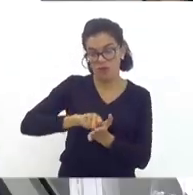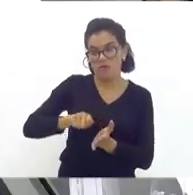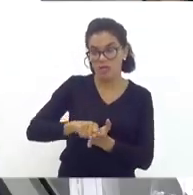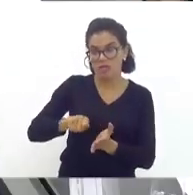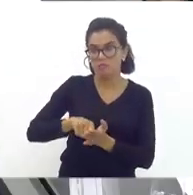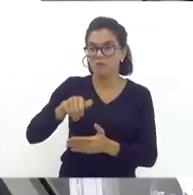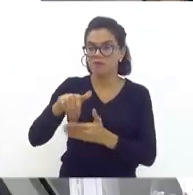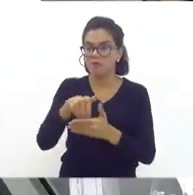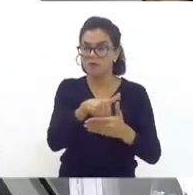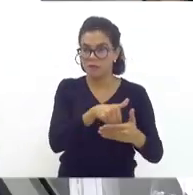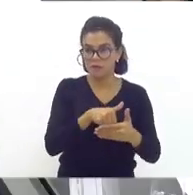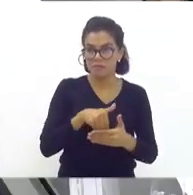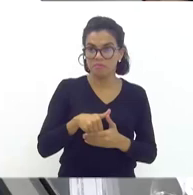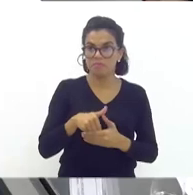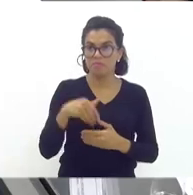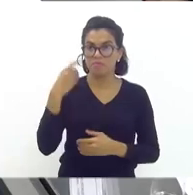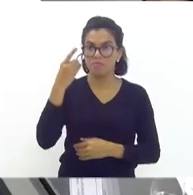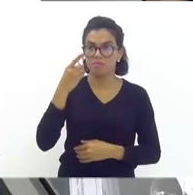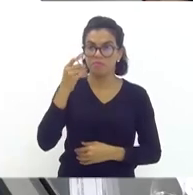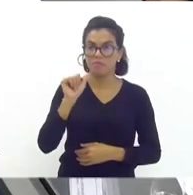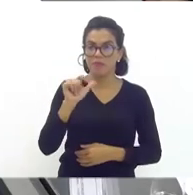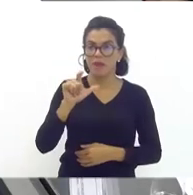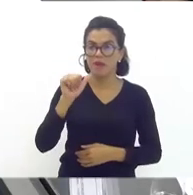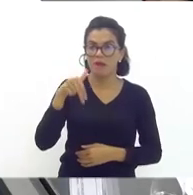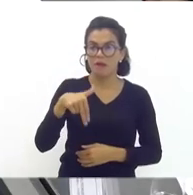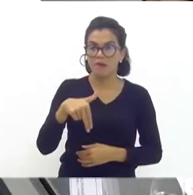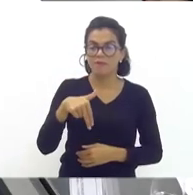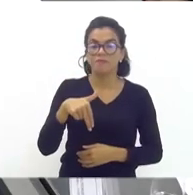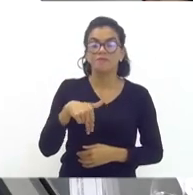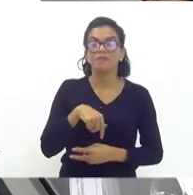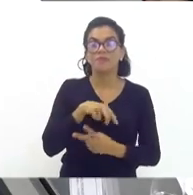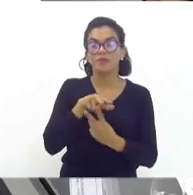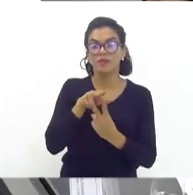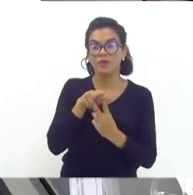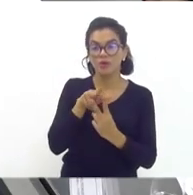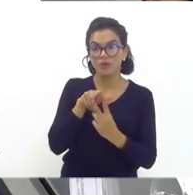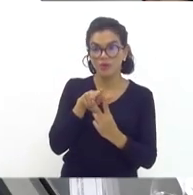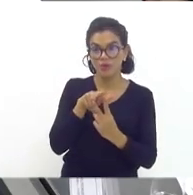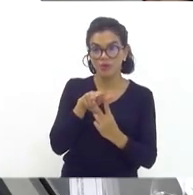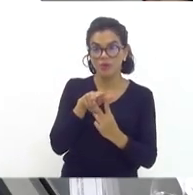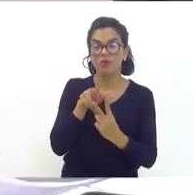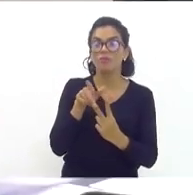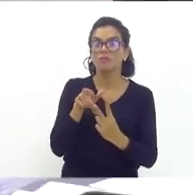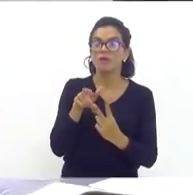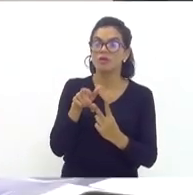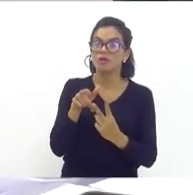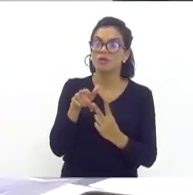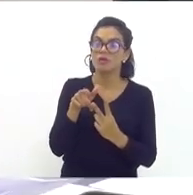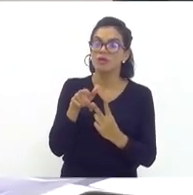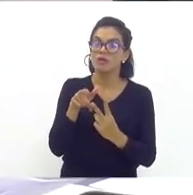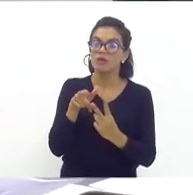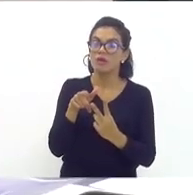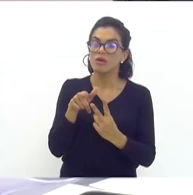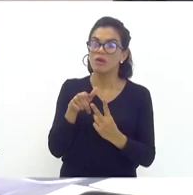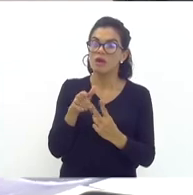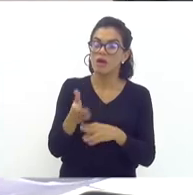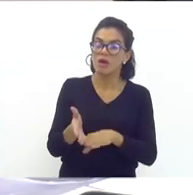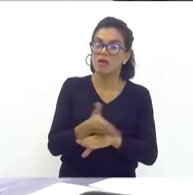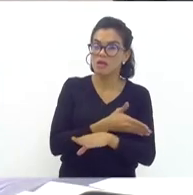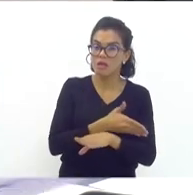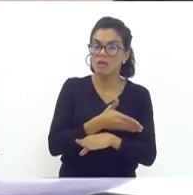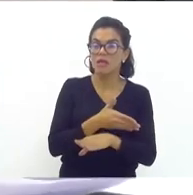deliberação e os dois planetas que você lesse atrás para que a gente delibere mas já antecipando que